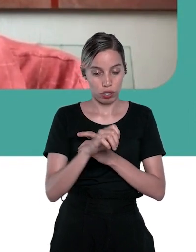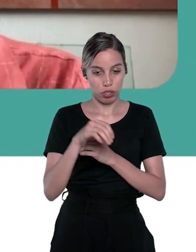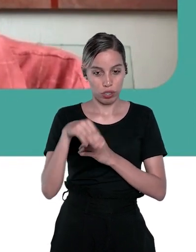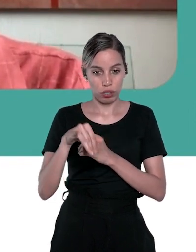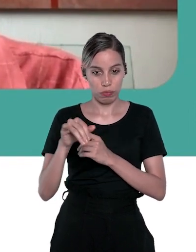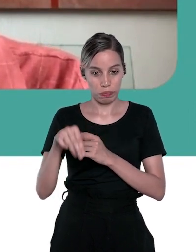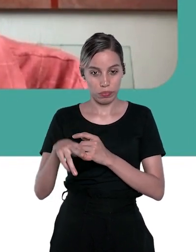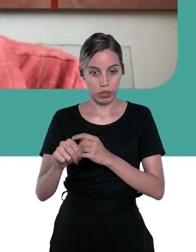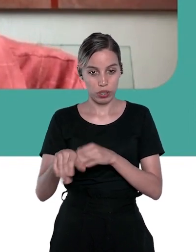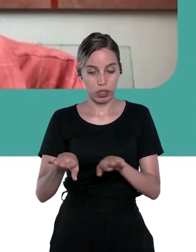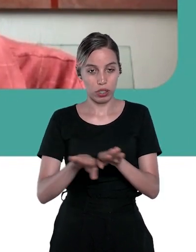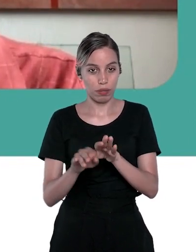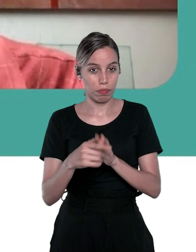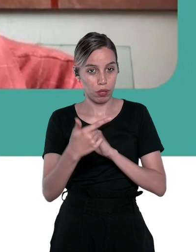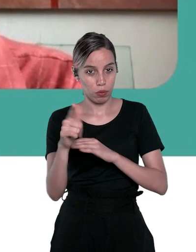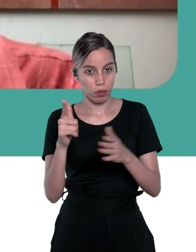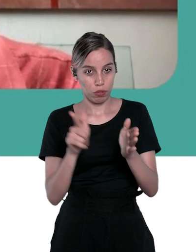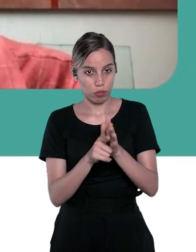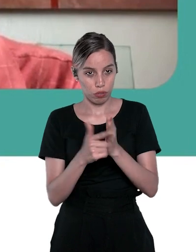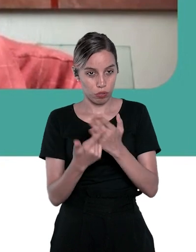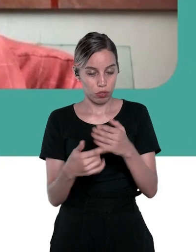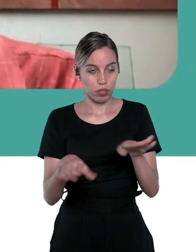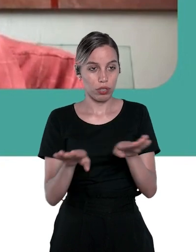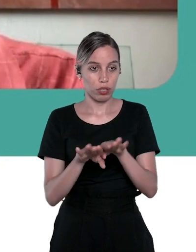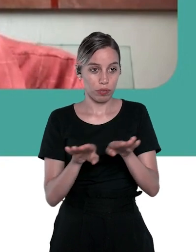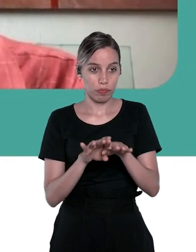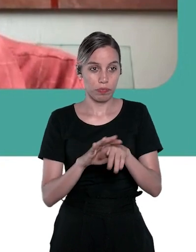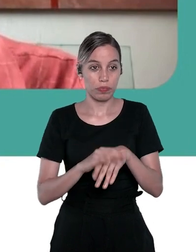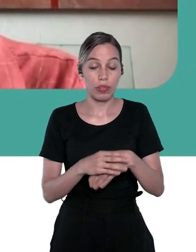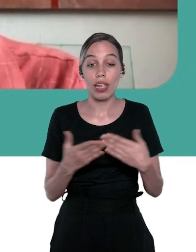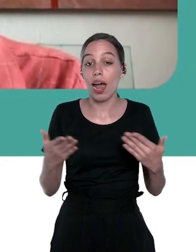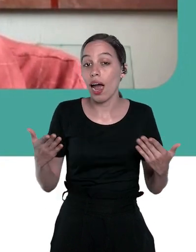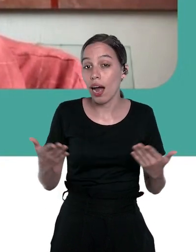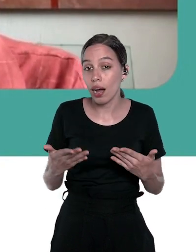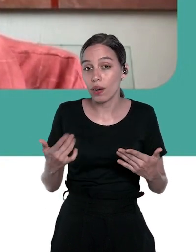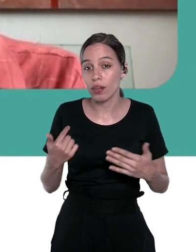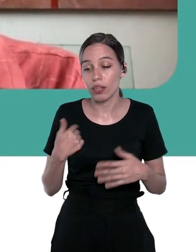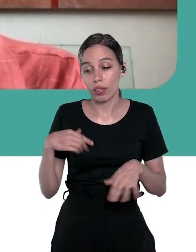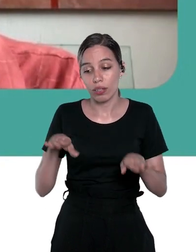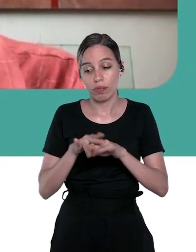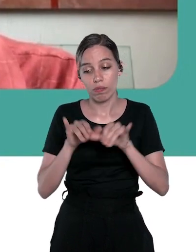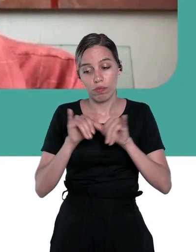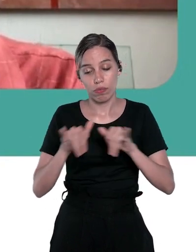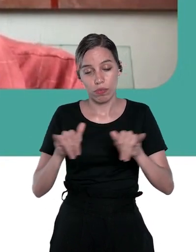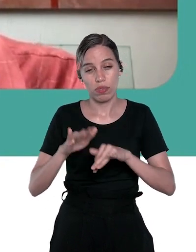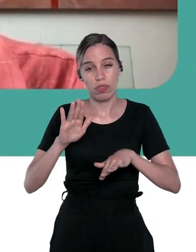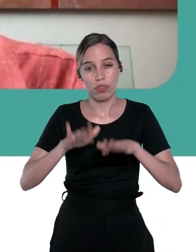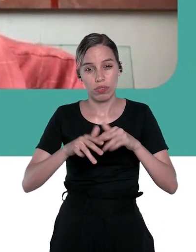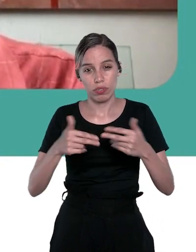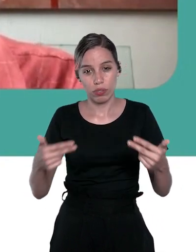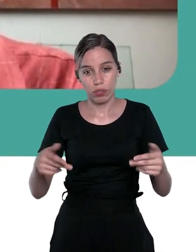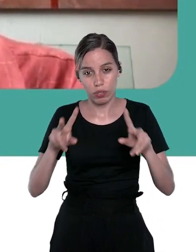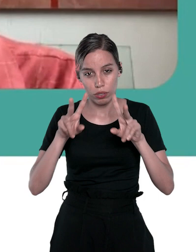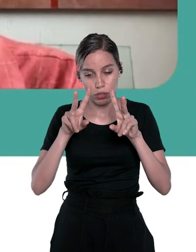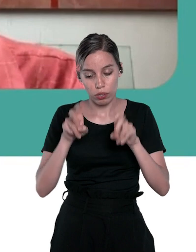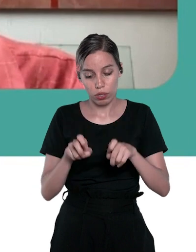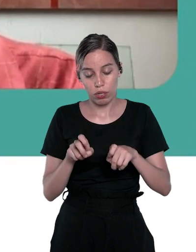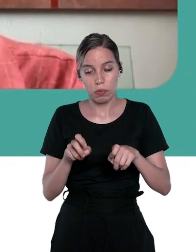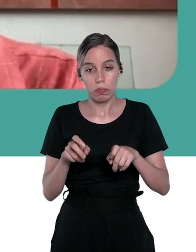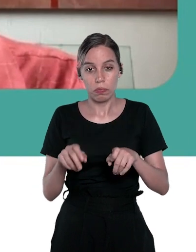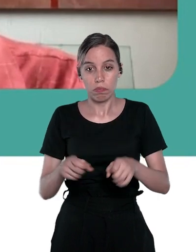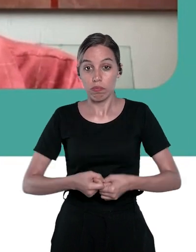Gerais. Saíram alguns desses contos. E agora eu publiquei também alguma